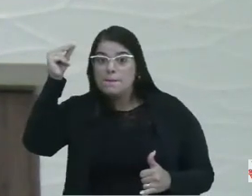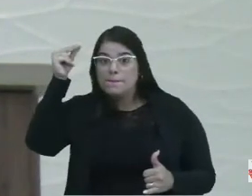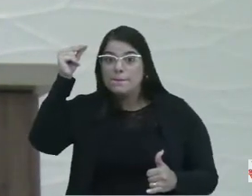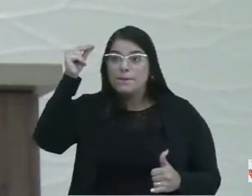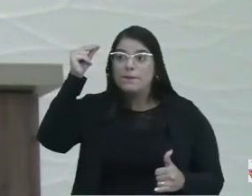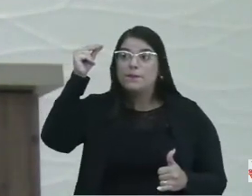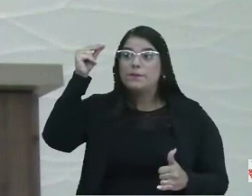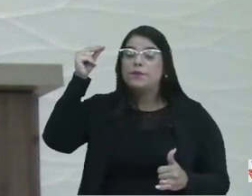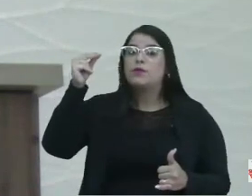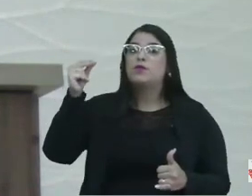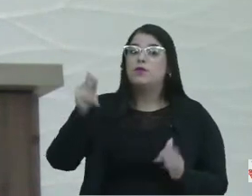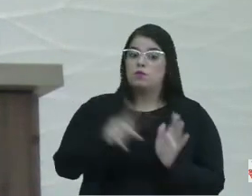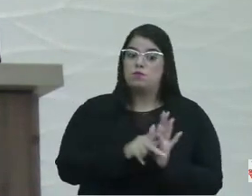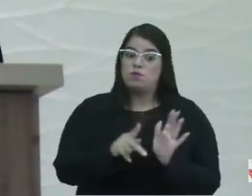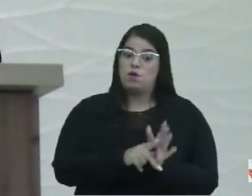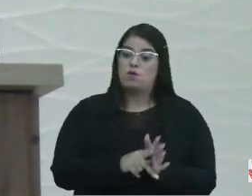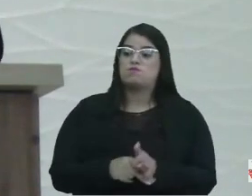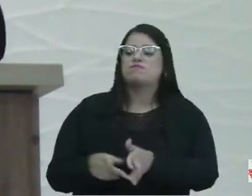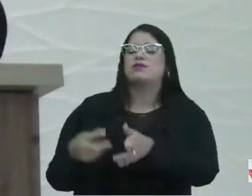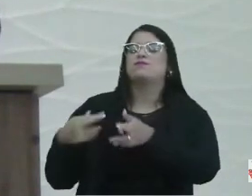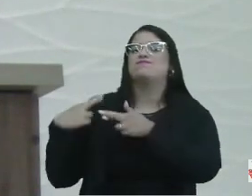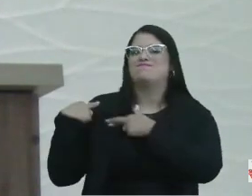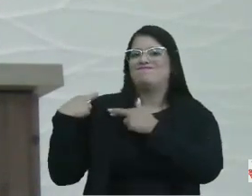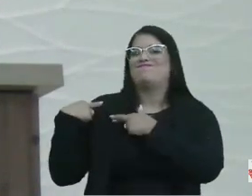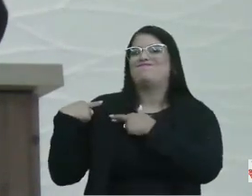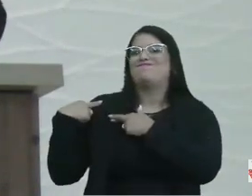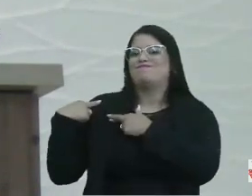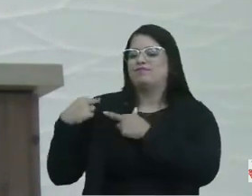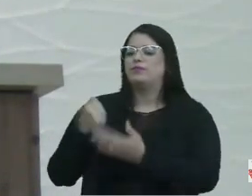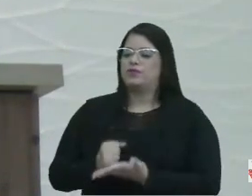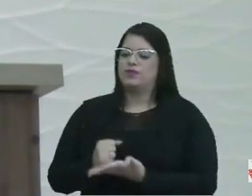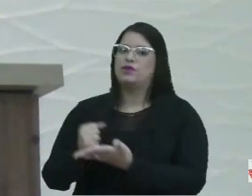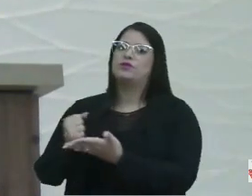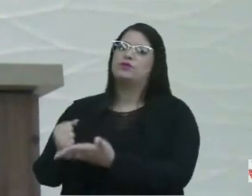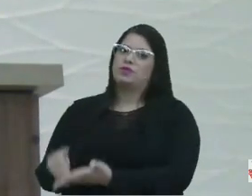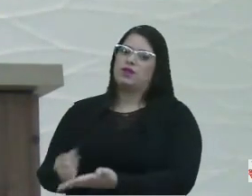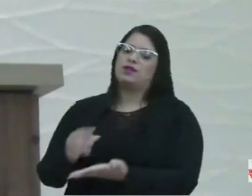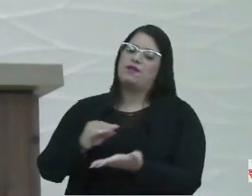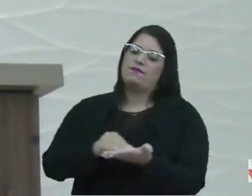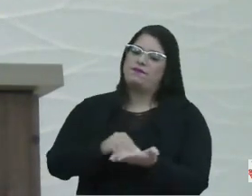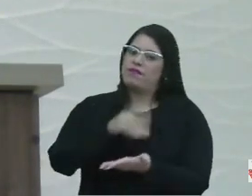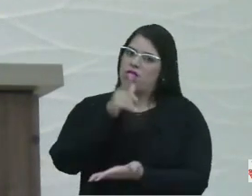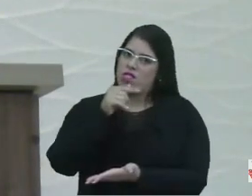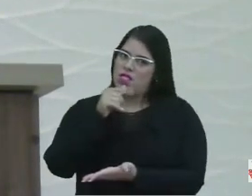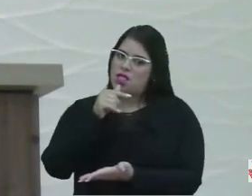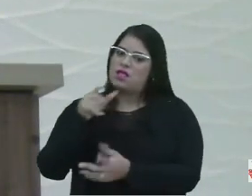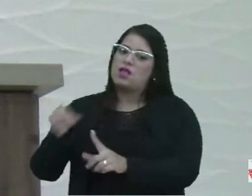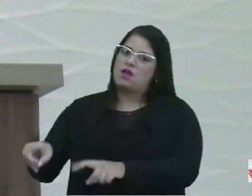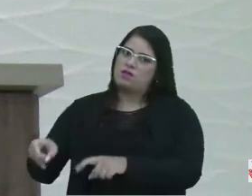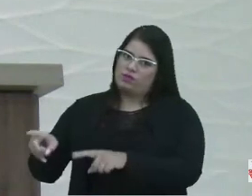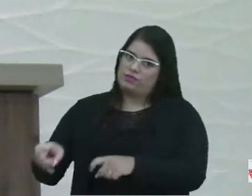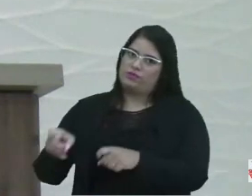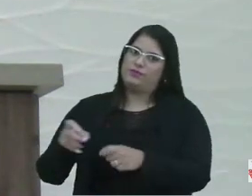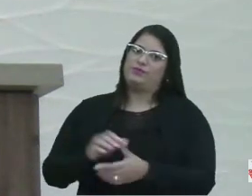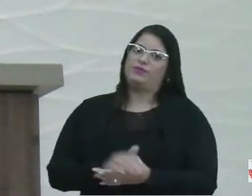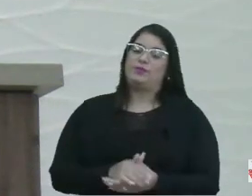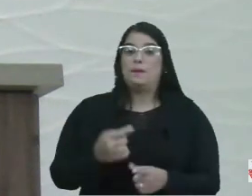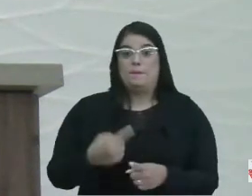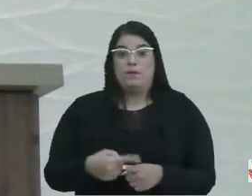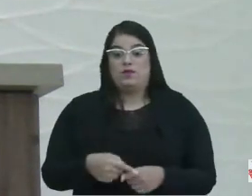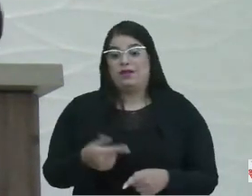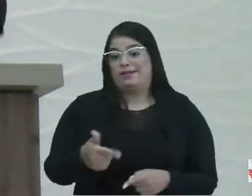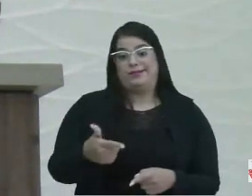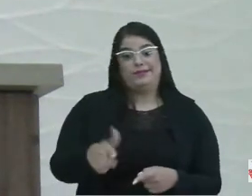responsável pelo abastecimento, já que não está tendo o abastecimento da operação carro-pipa no nosso